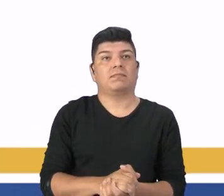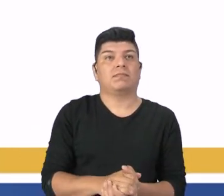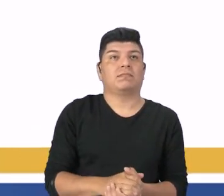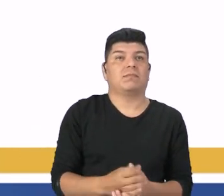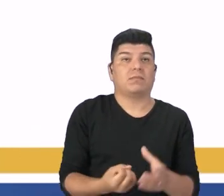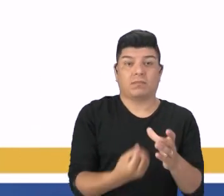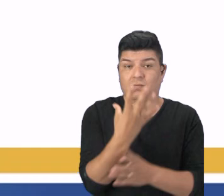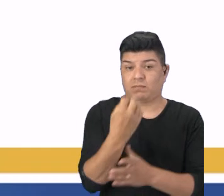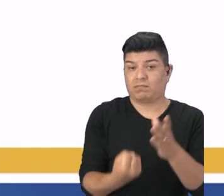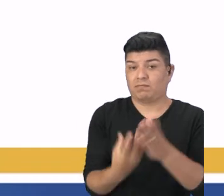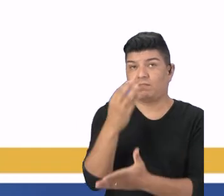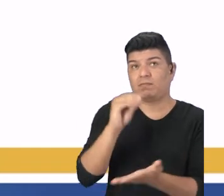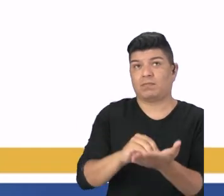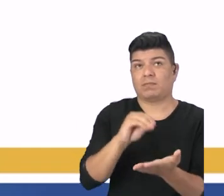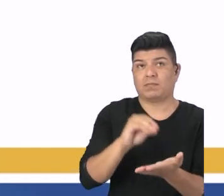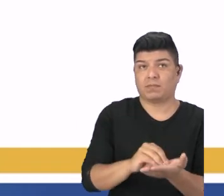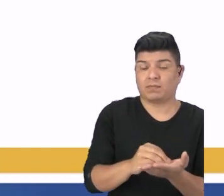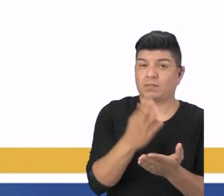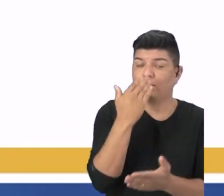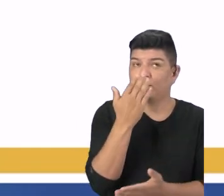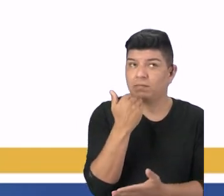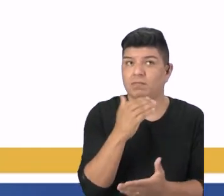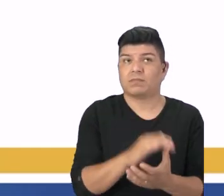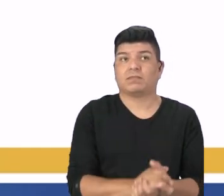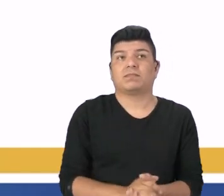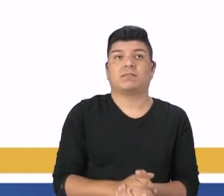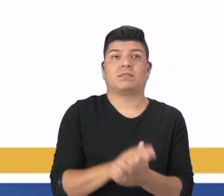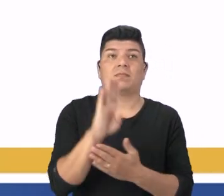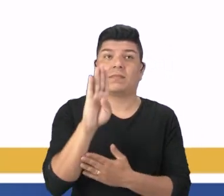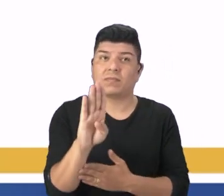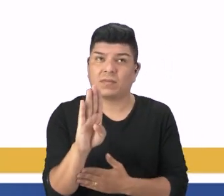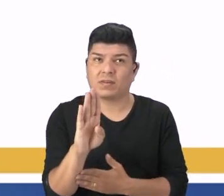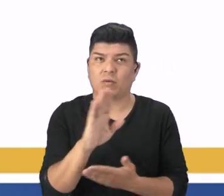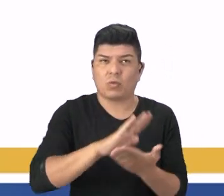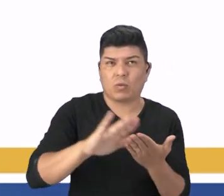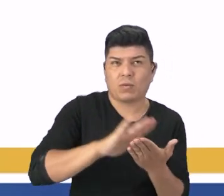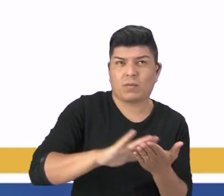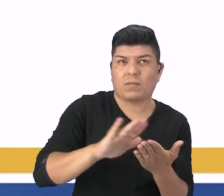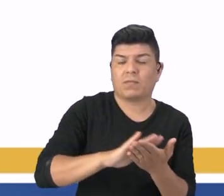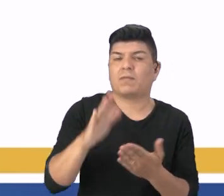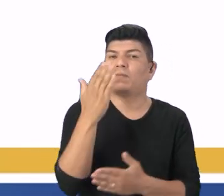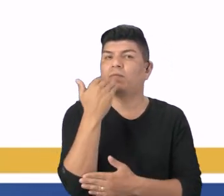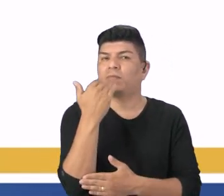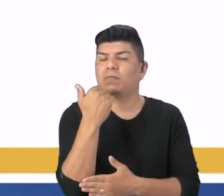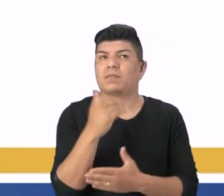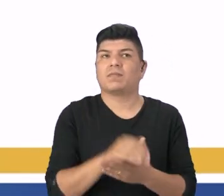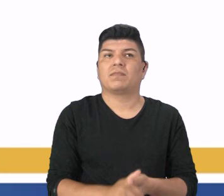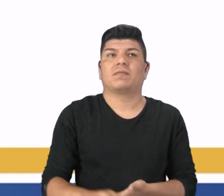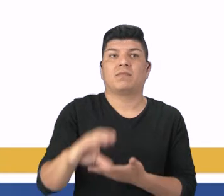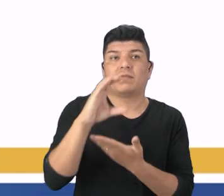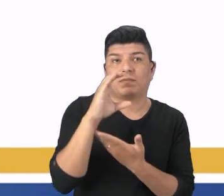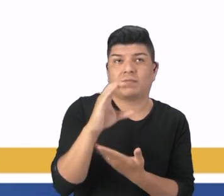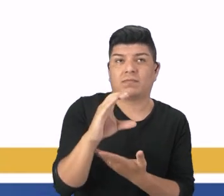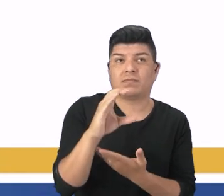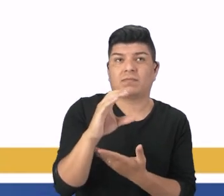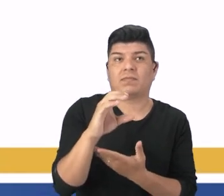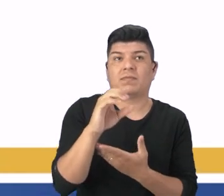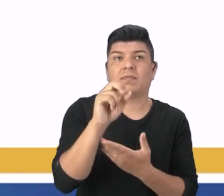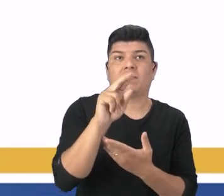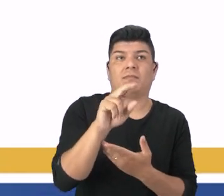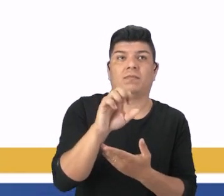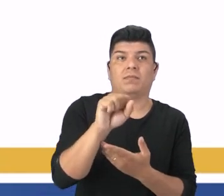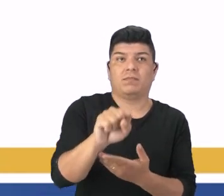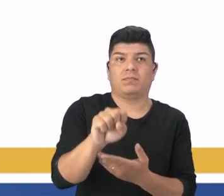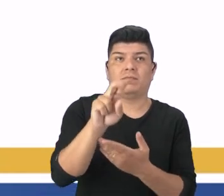produção insuficiente ou ineficiente de alimentos. Letra B. O desperdício de alimentos. Letra C,